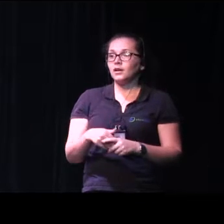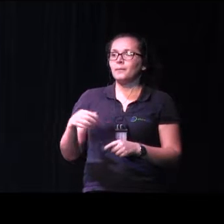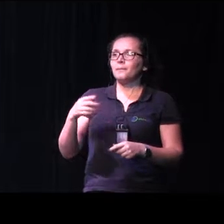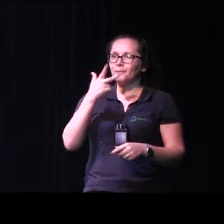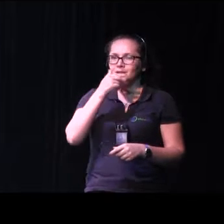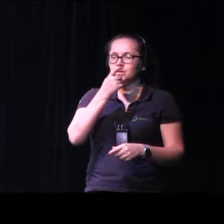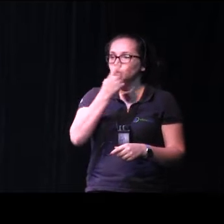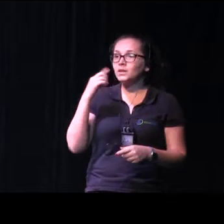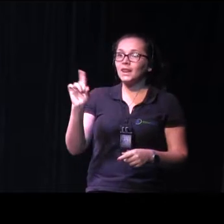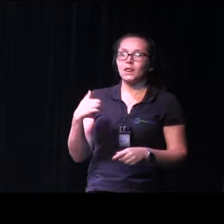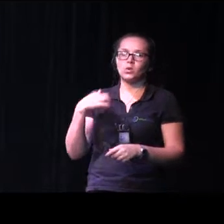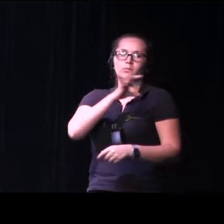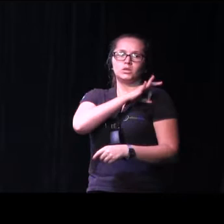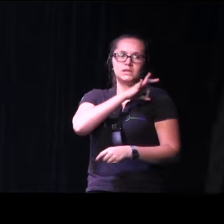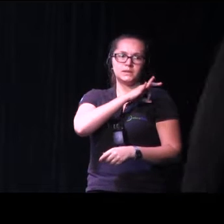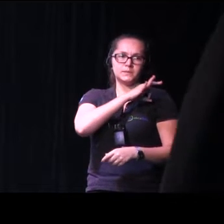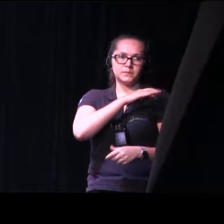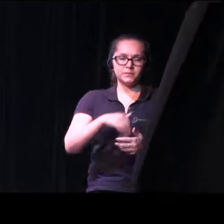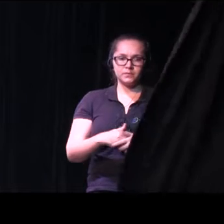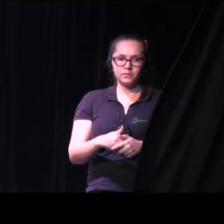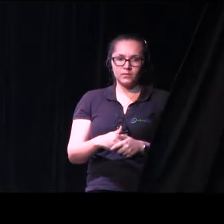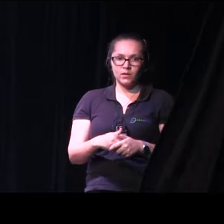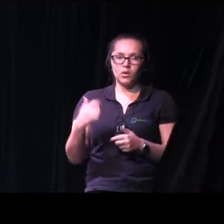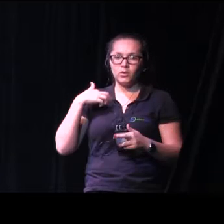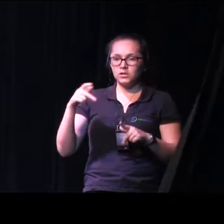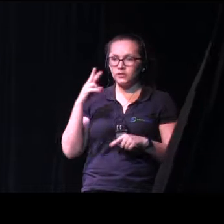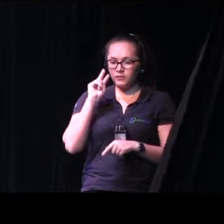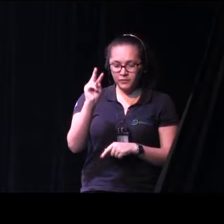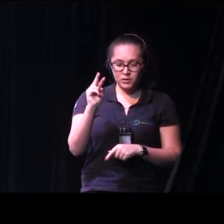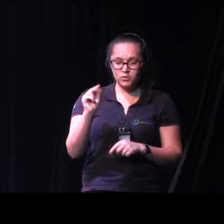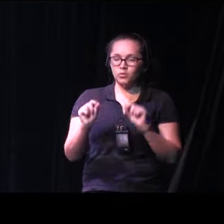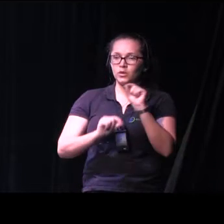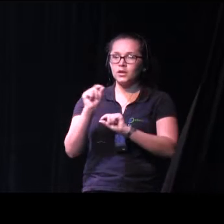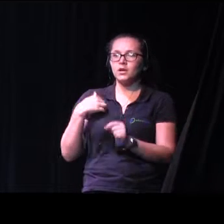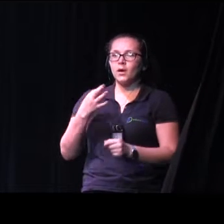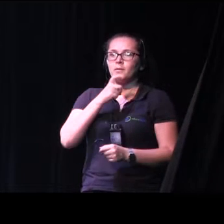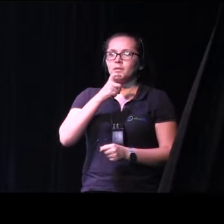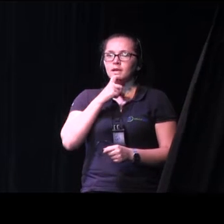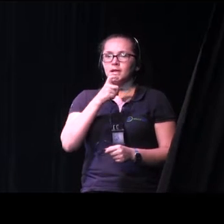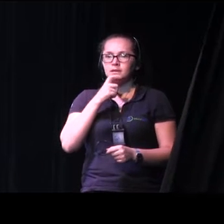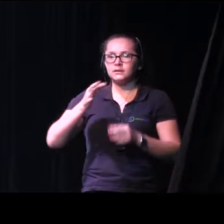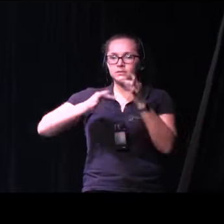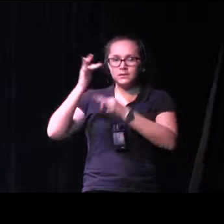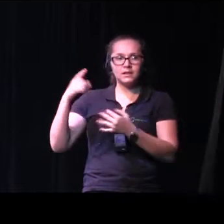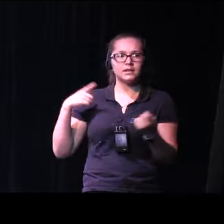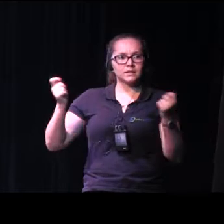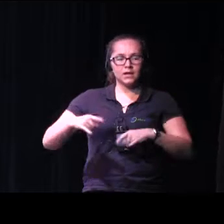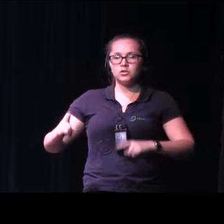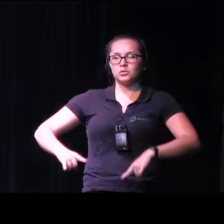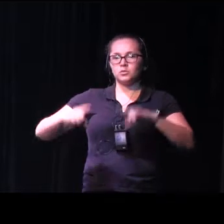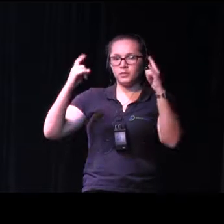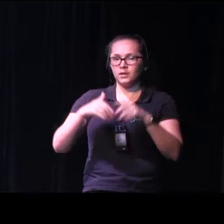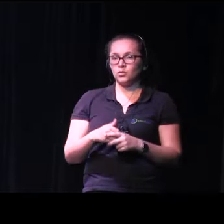cidade, que apareçam 1000 olhos e não os da polícia. Uma coisa que eu venho desenvolvendo são as plantas